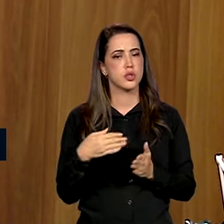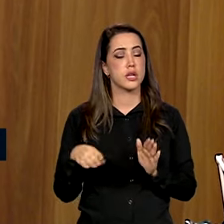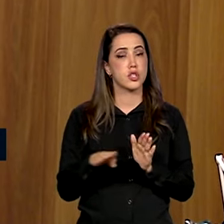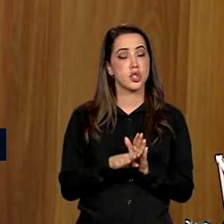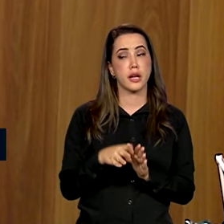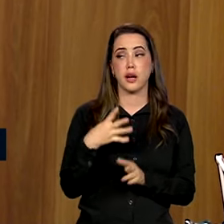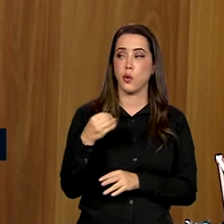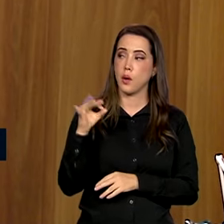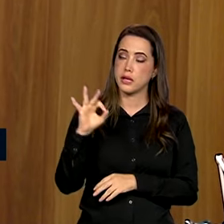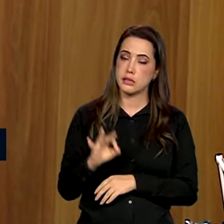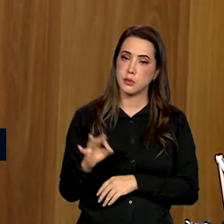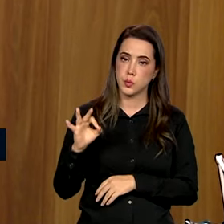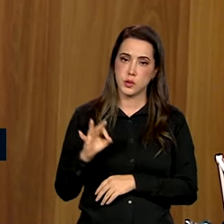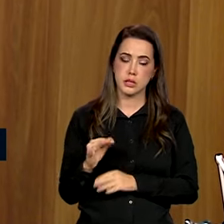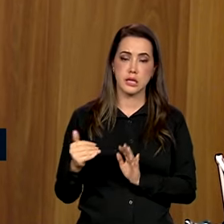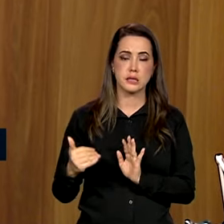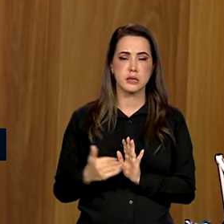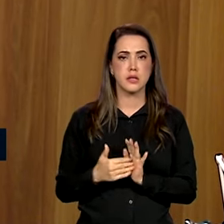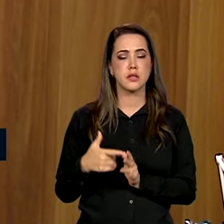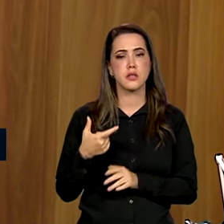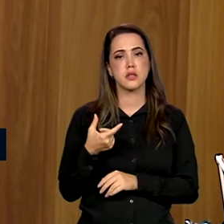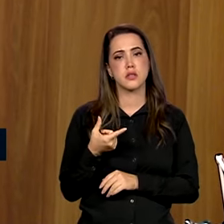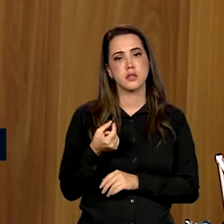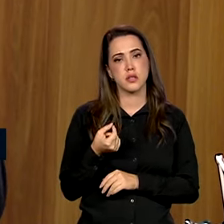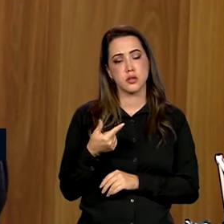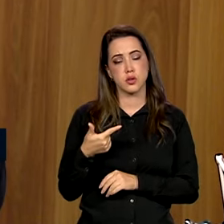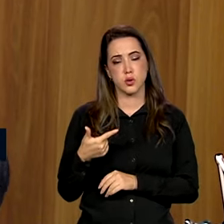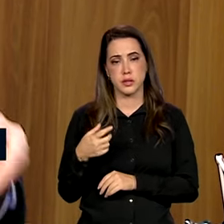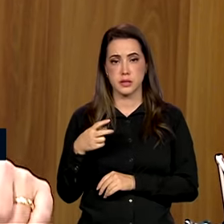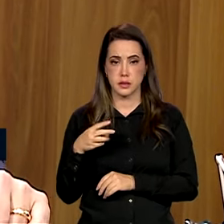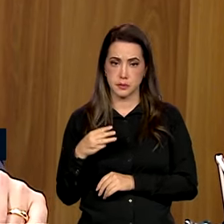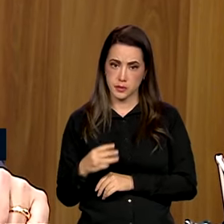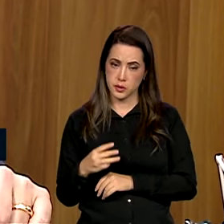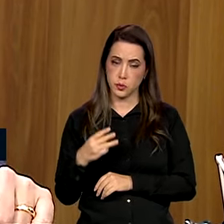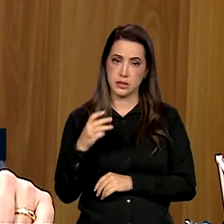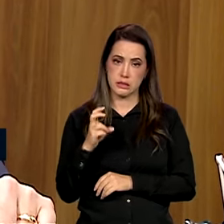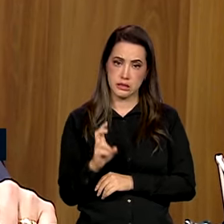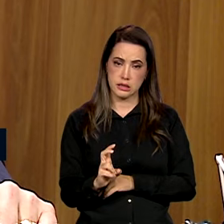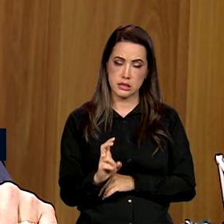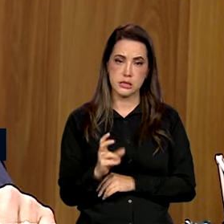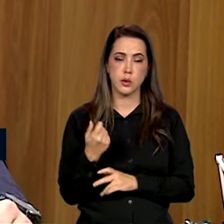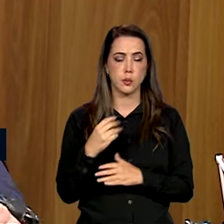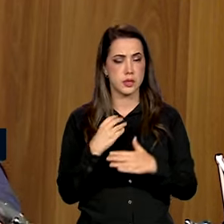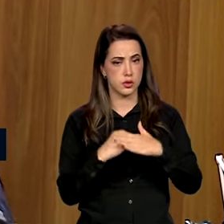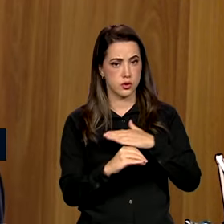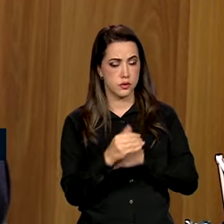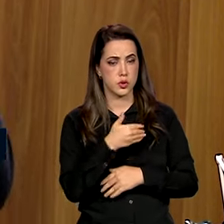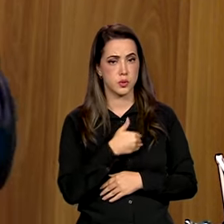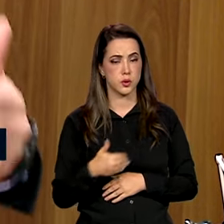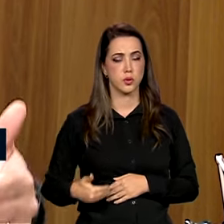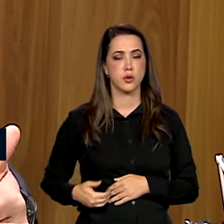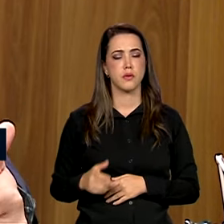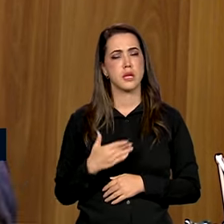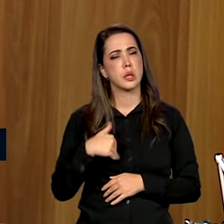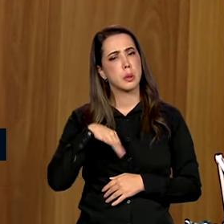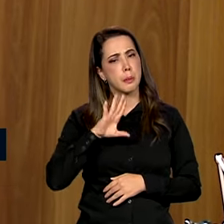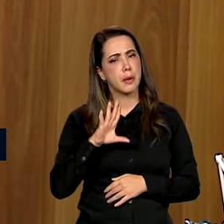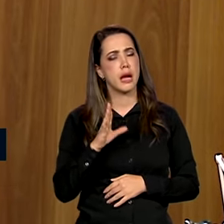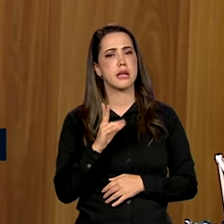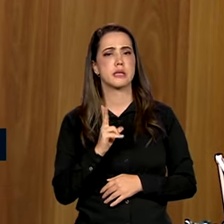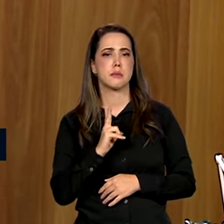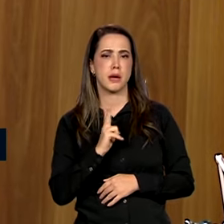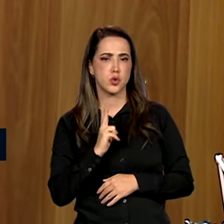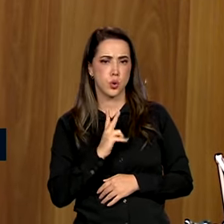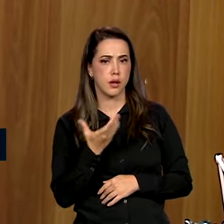é até 2035 para isso temos que intensificar investimentos públicos e atrair mais investimentos